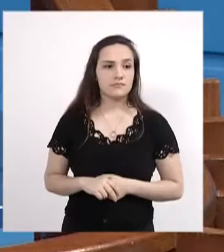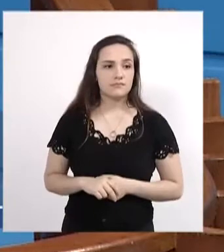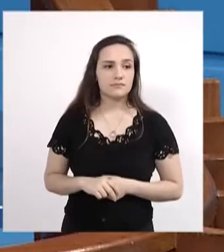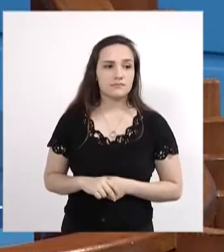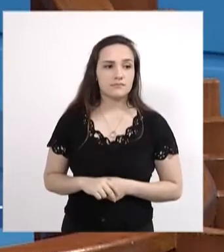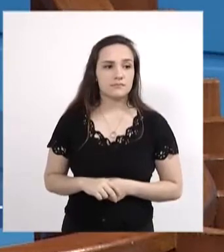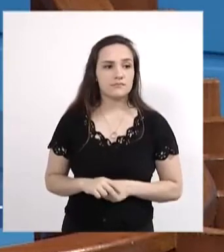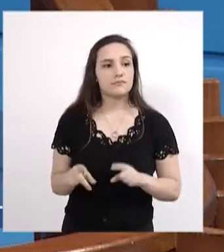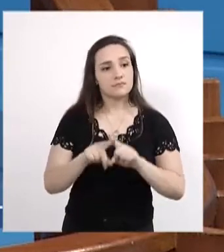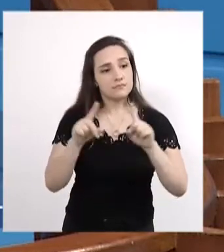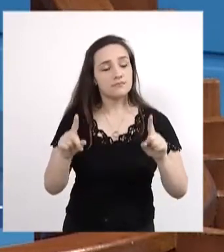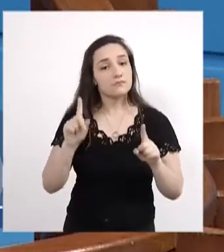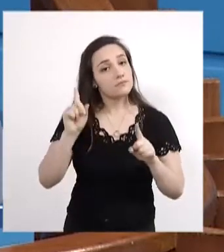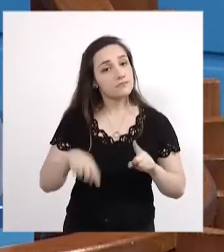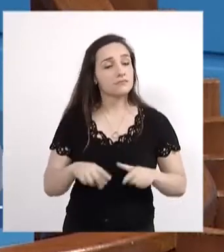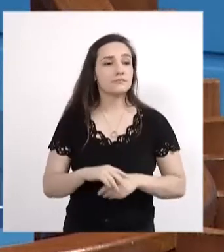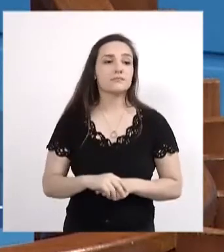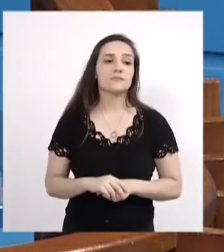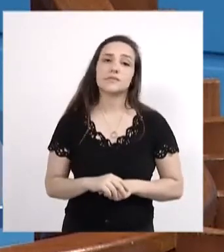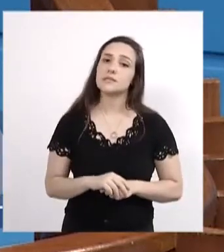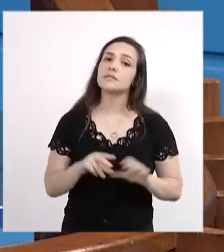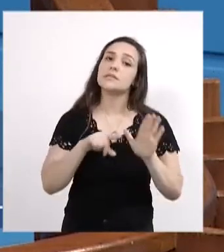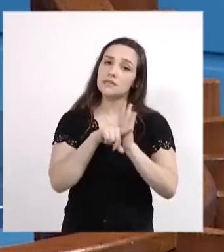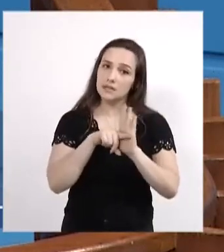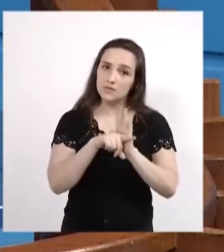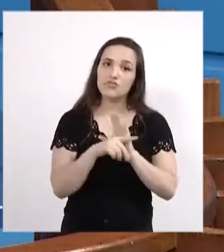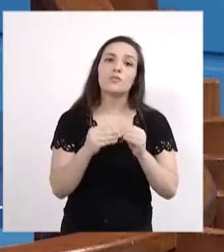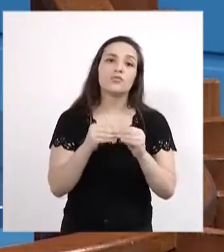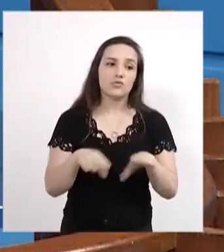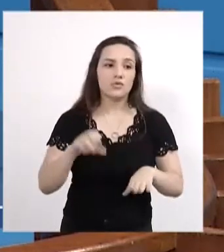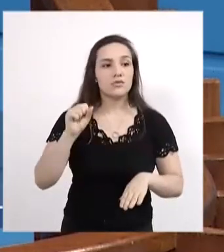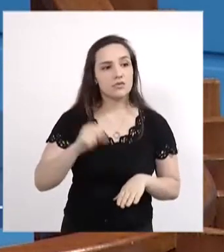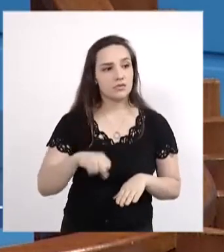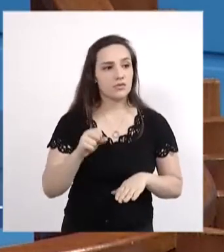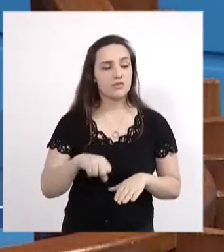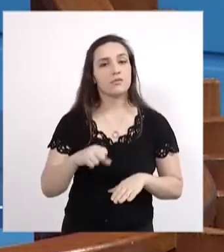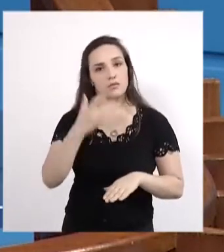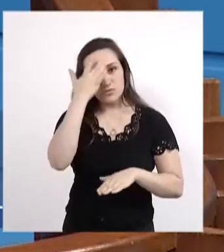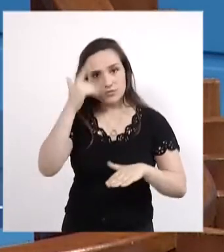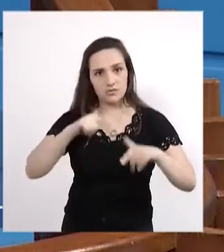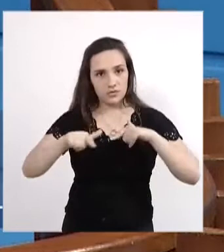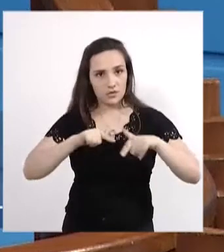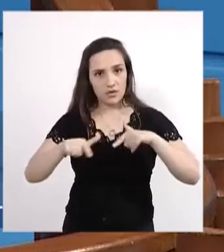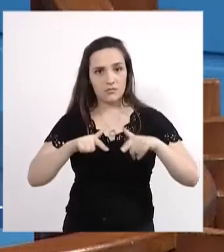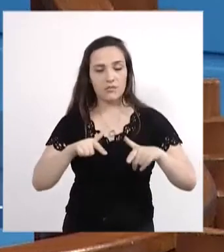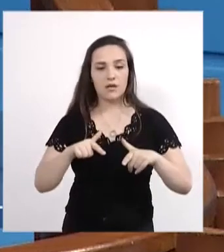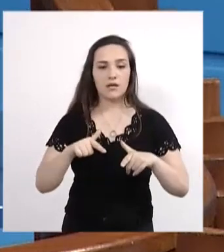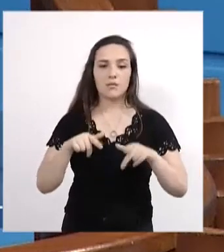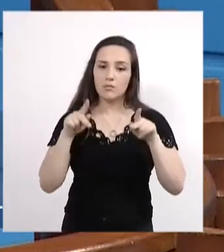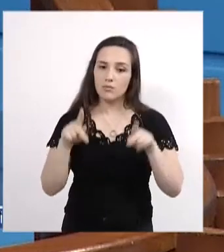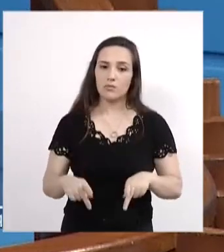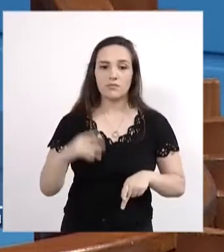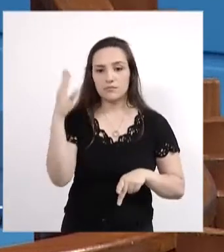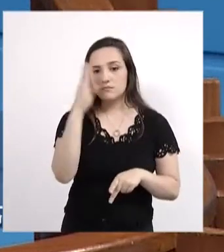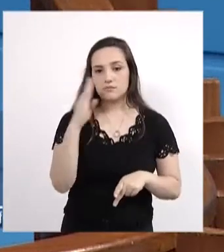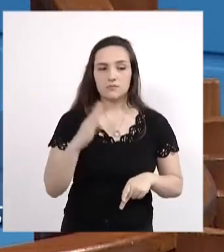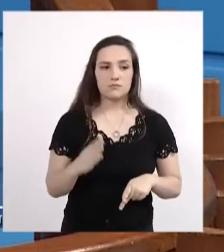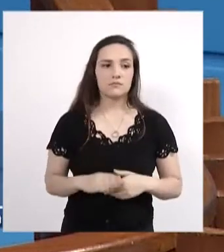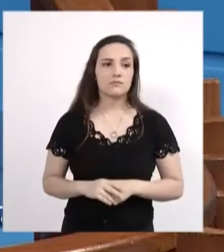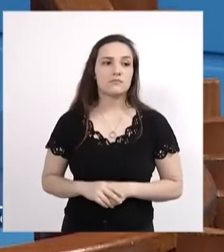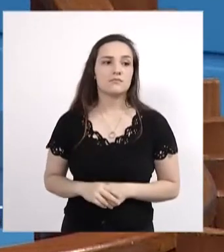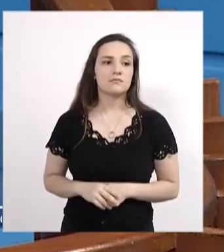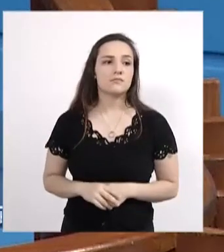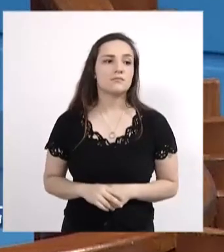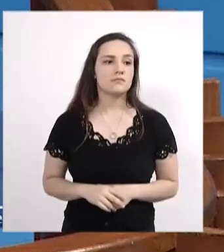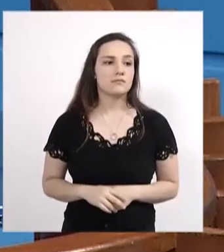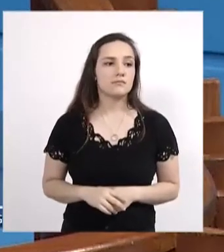são medidas negativas, ruins para os trabalhadores, para a maioria do povo brasileiro. E